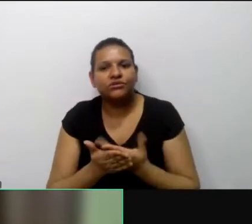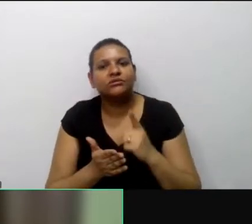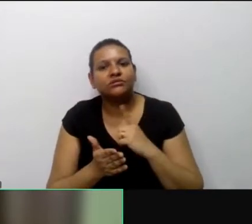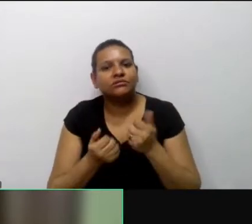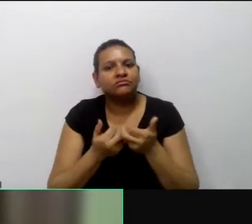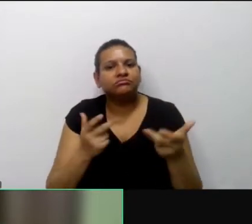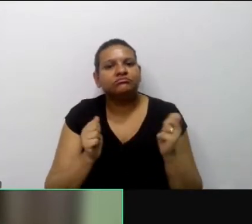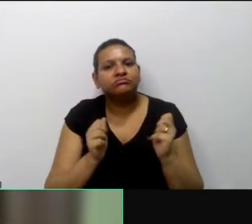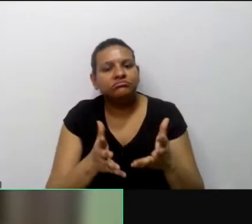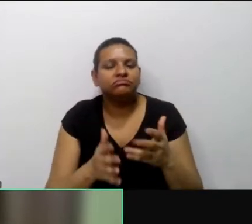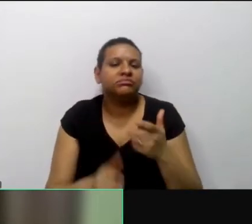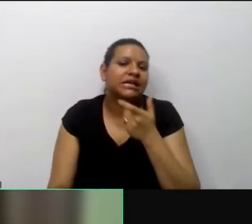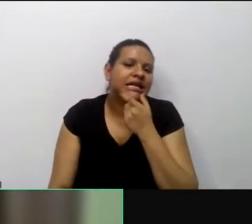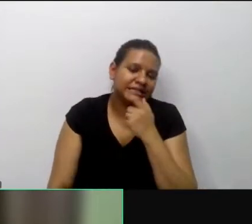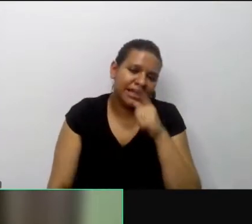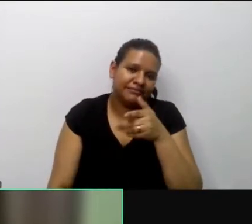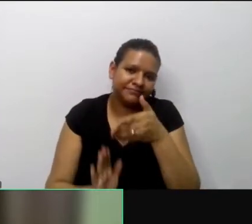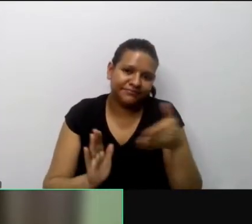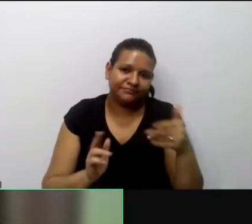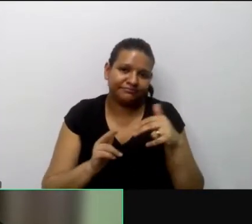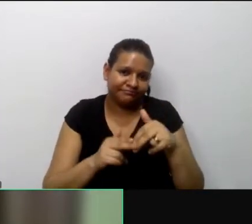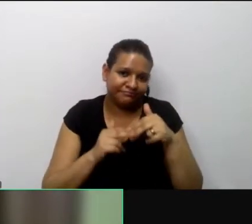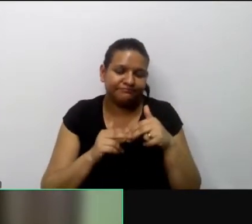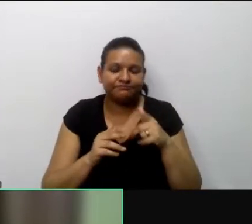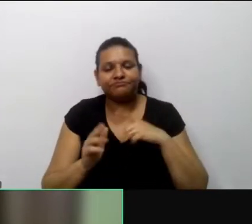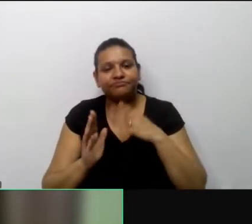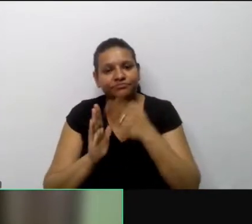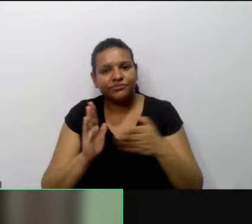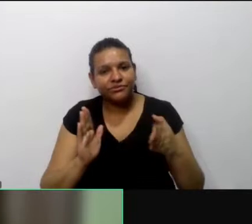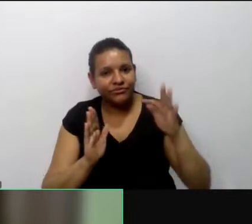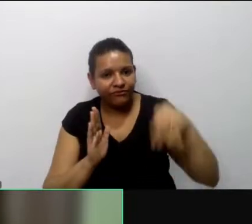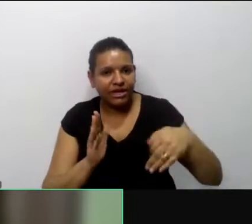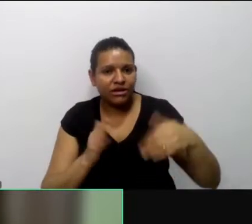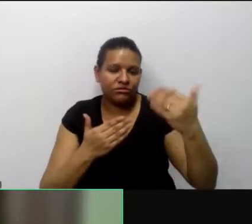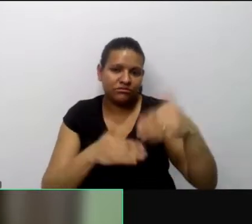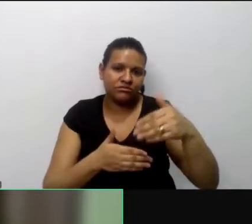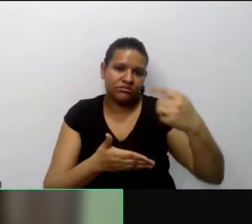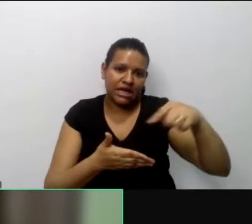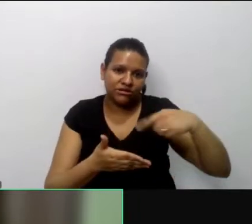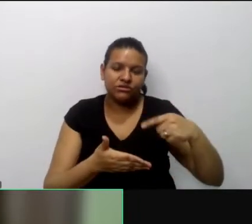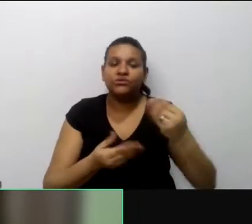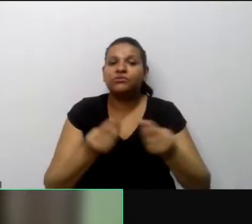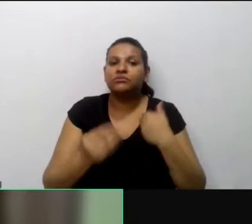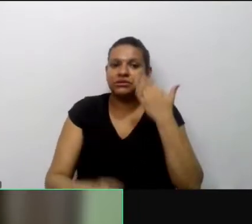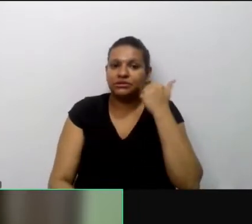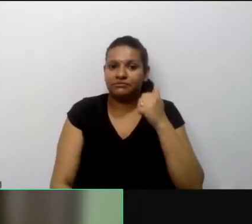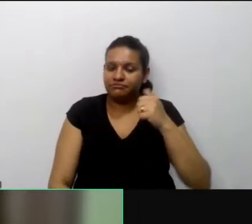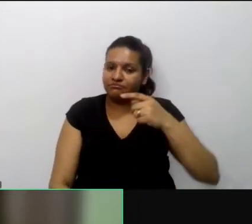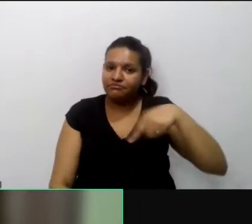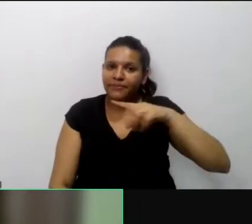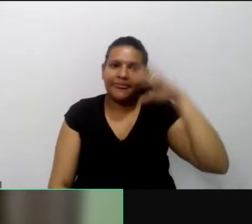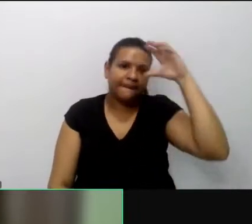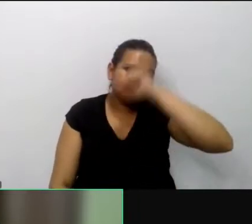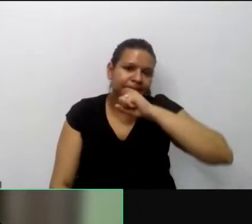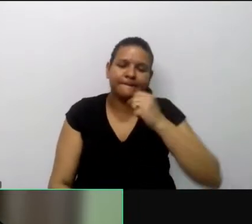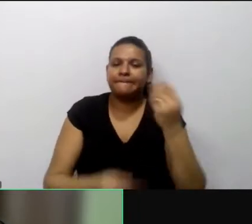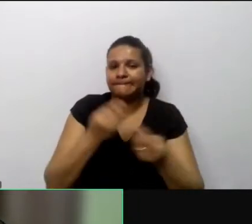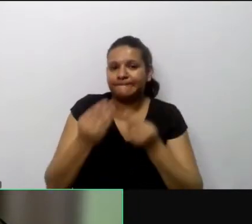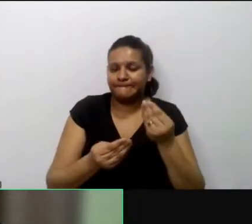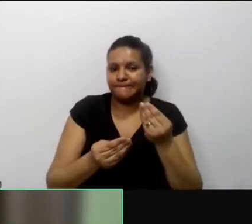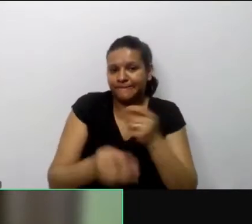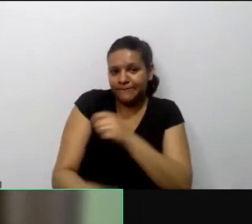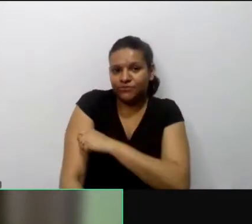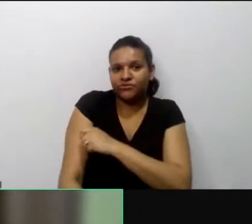tipo um placement test no final de etapas, para fazer uma verificação, né, da construção da proficiência dos